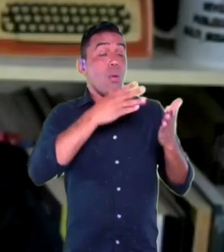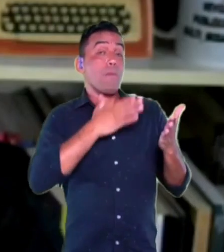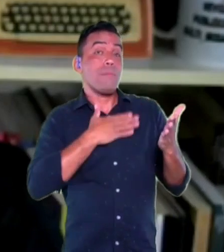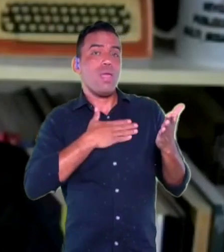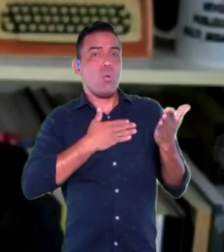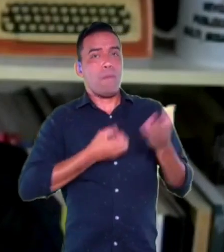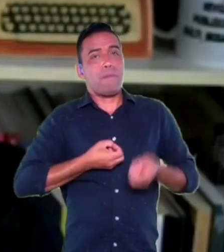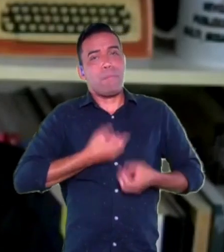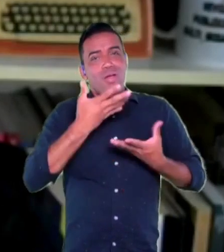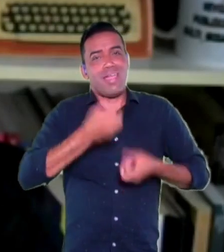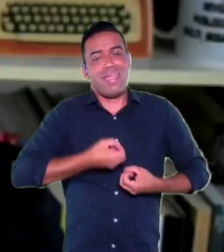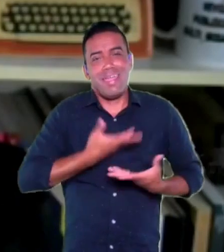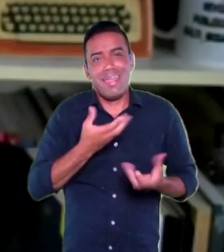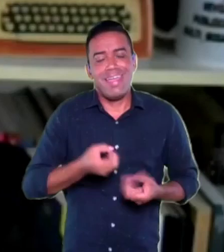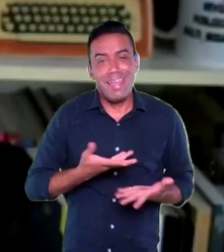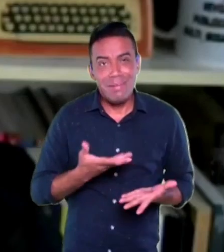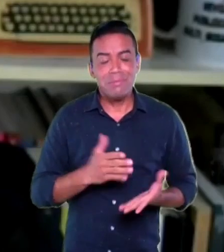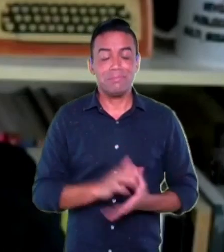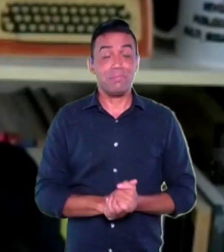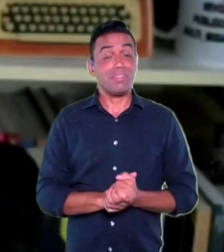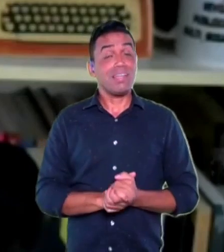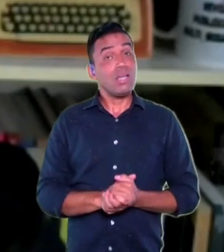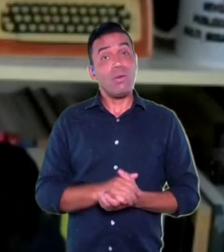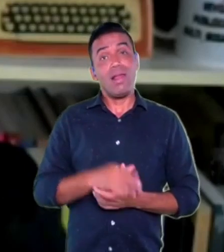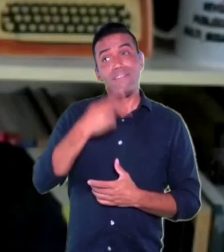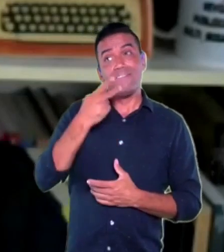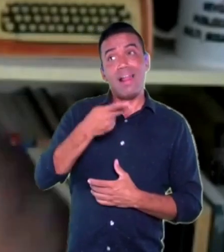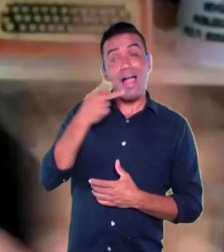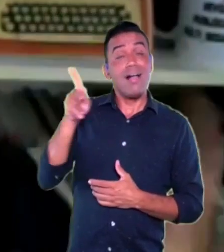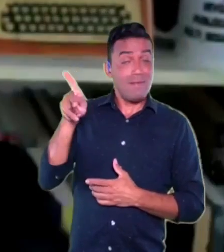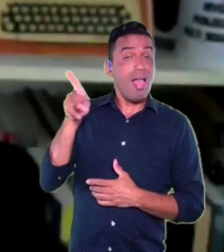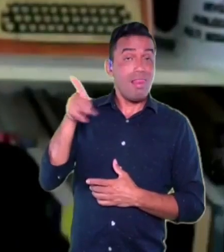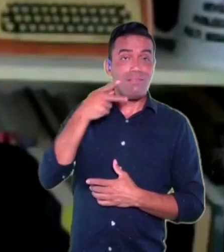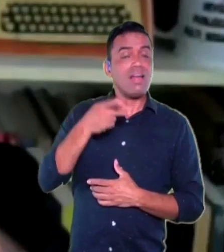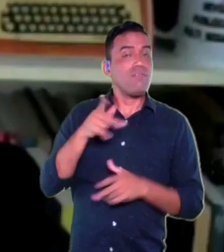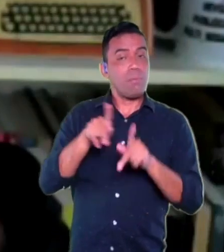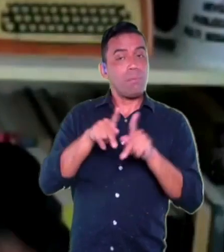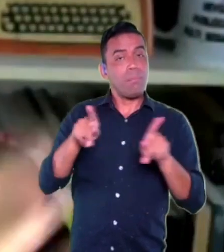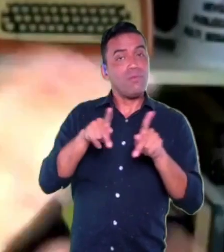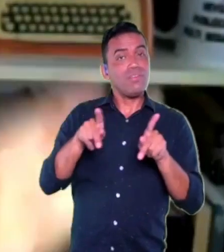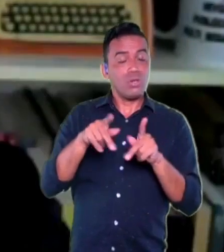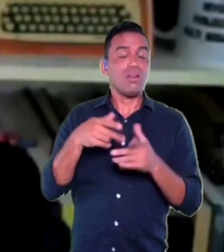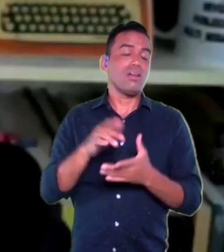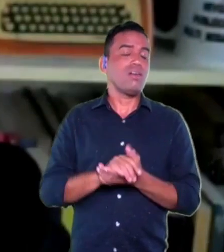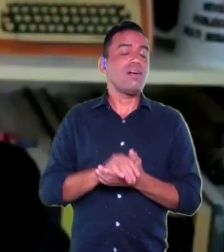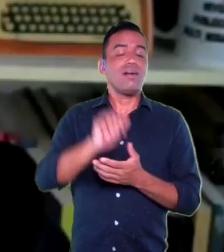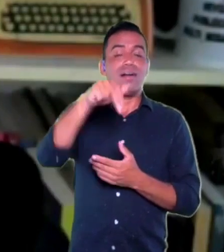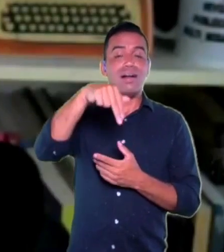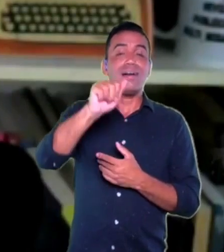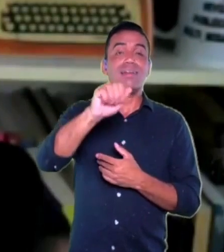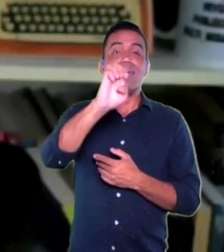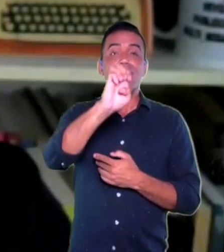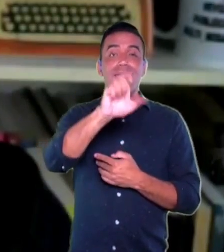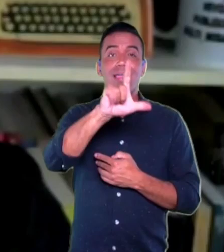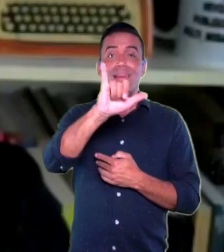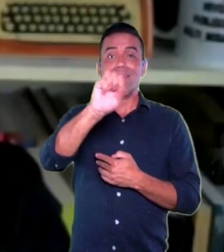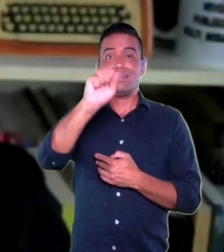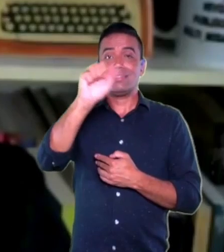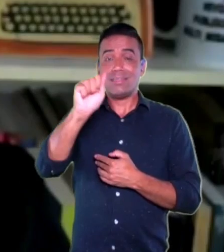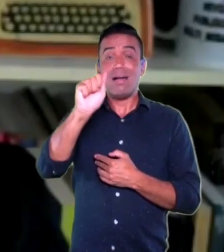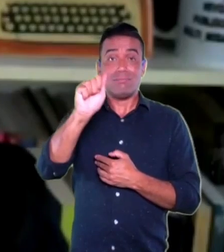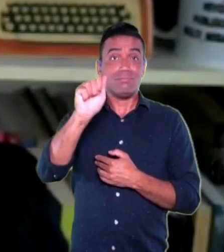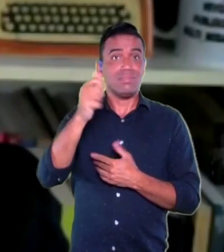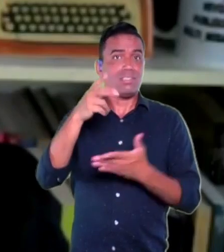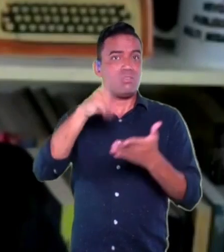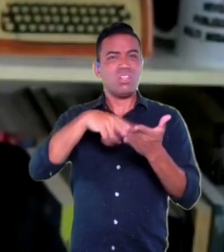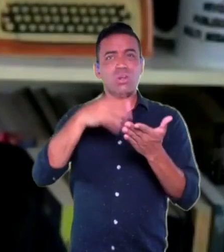aí. E aí ela falava assim, eu vou ler um poema aqui da Ana Elisa Ribeiro, tal, leu e falou assim, eu só não sei em que livro